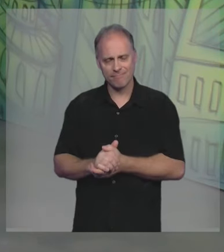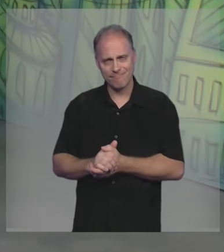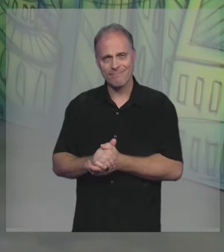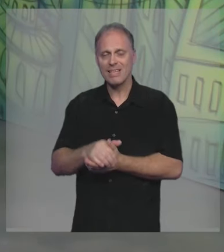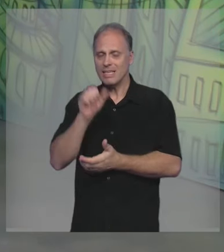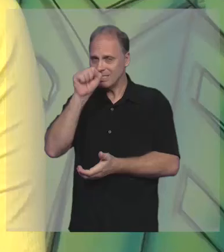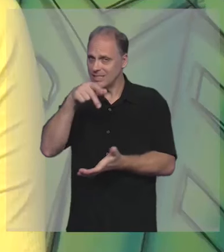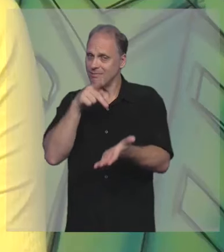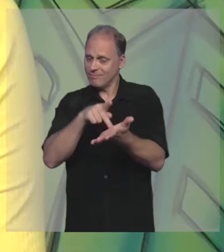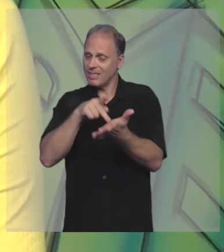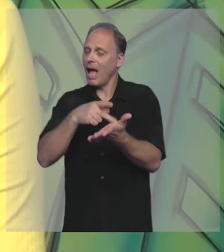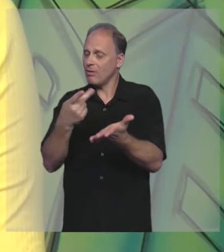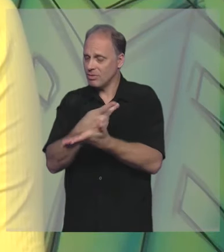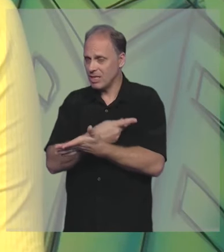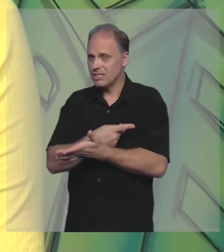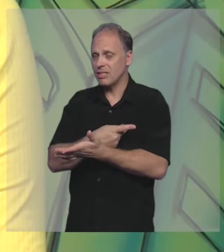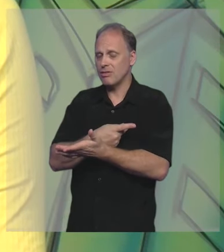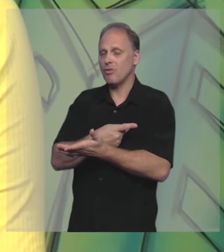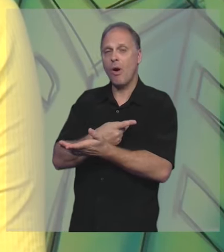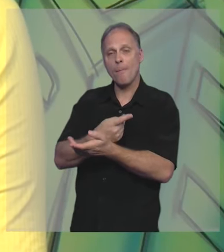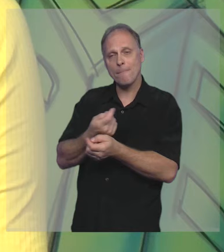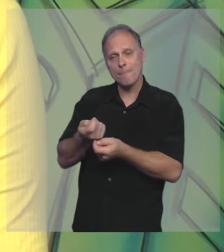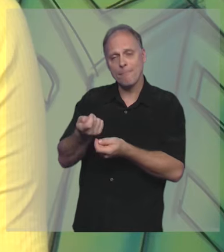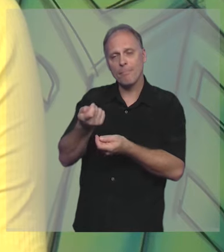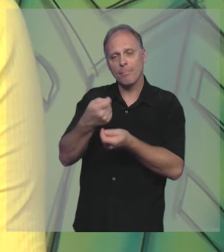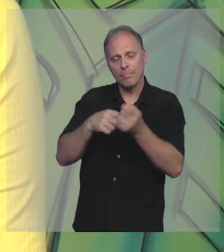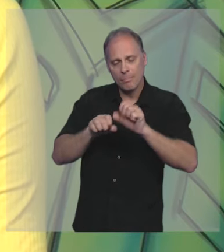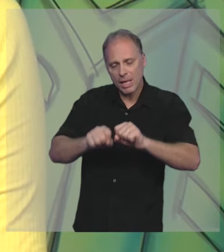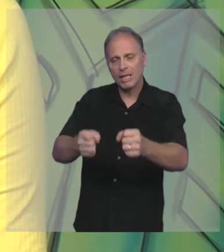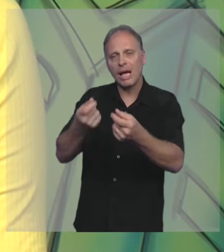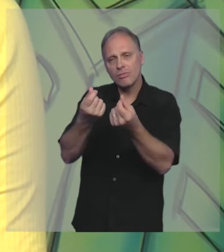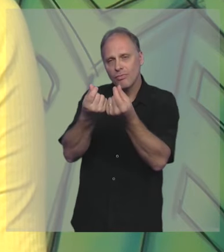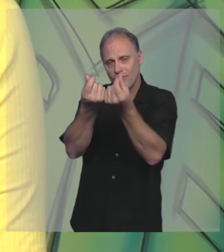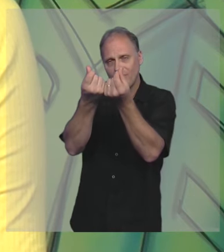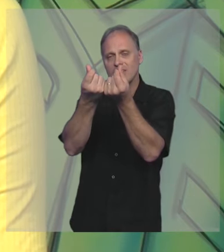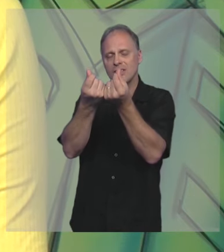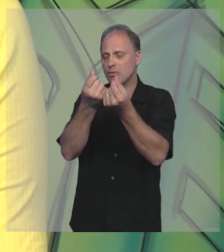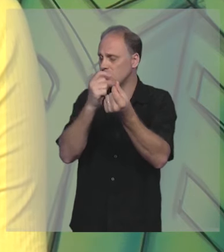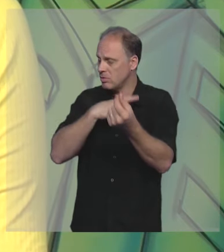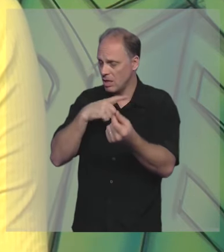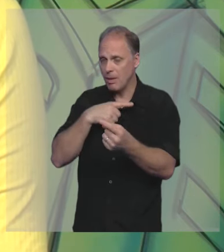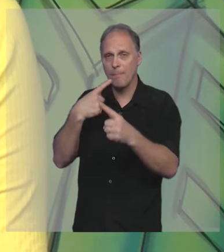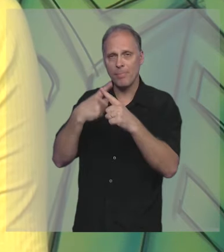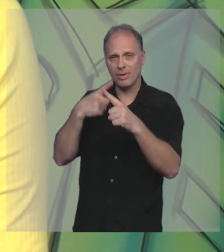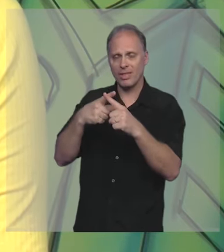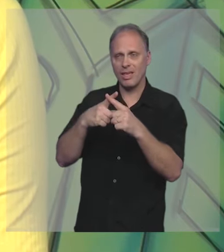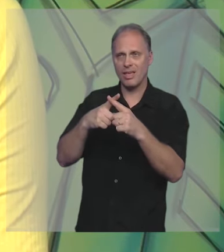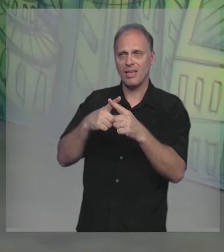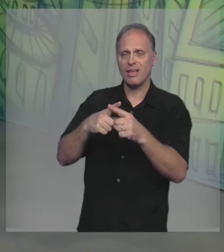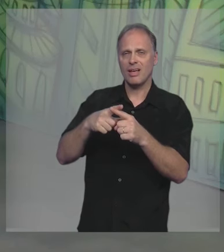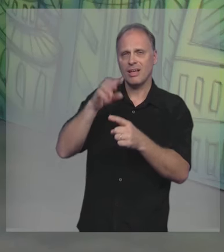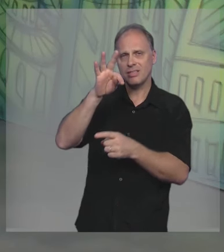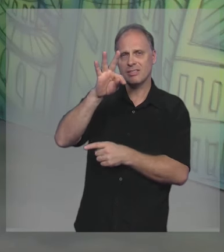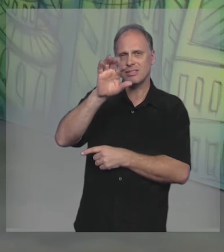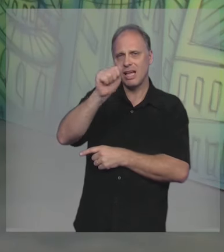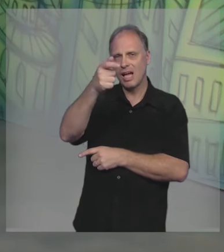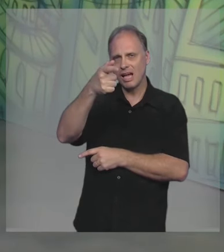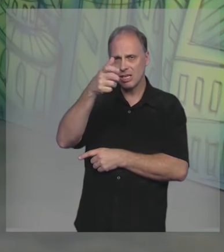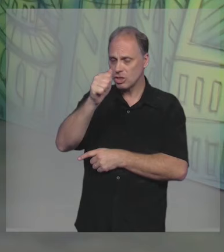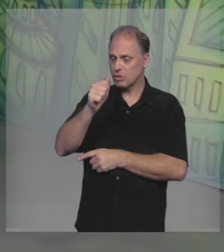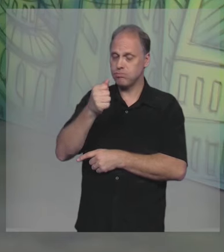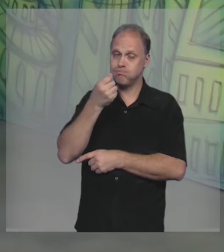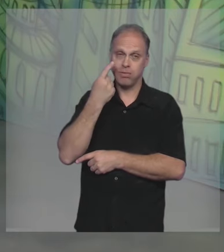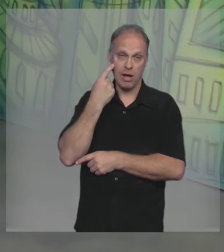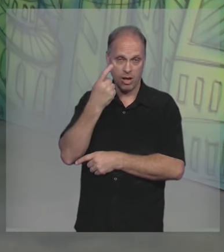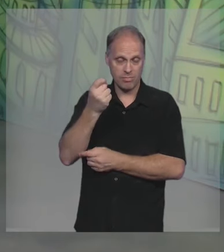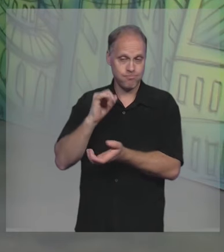realmente acontece. O mercado financeiro, tu tem risco. Em todos os mercados tu vai ter risco. Até porque as taxas são muito